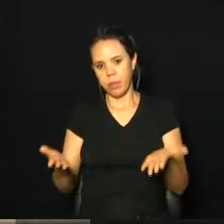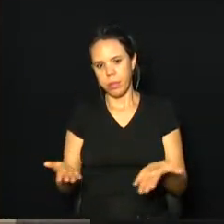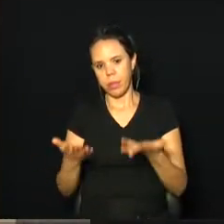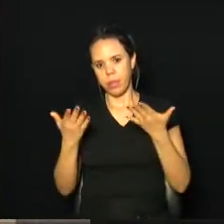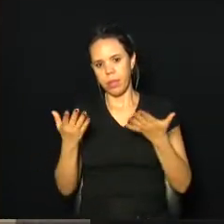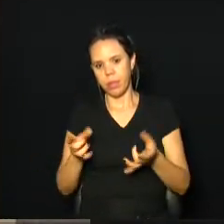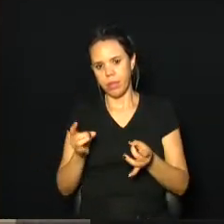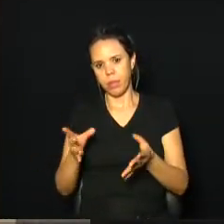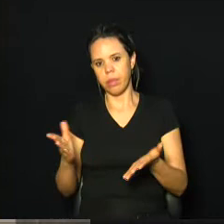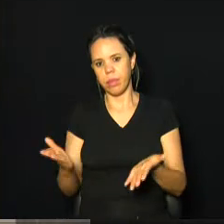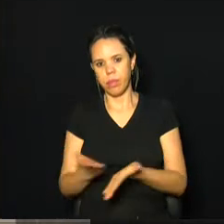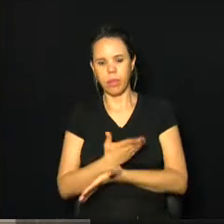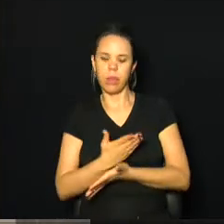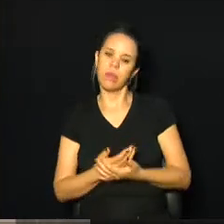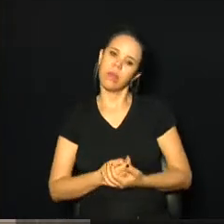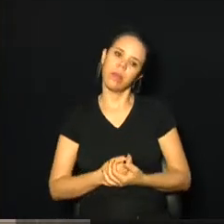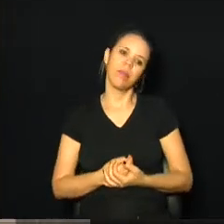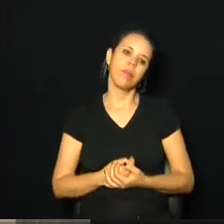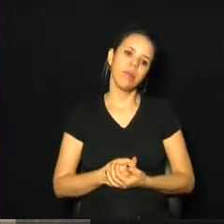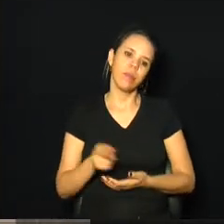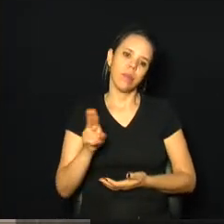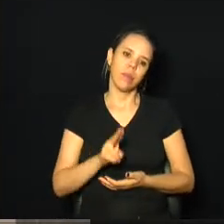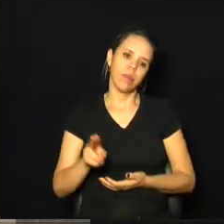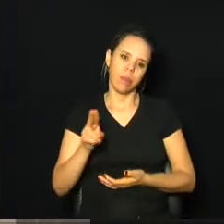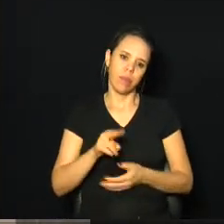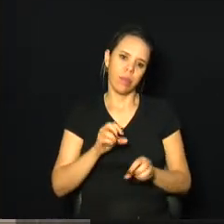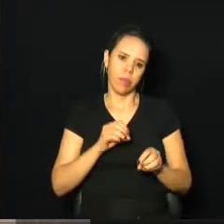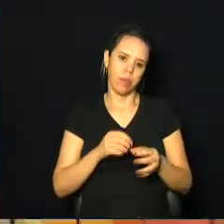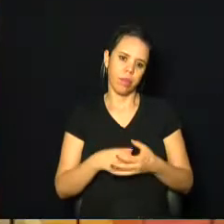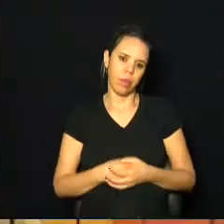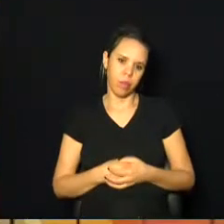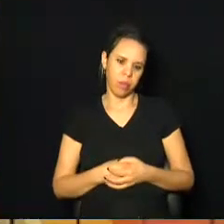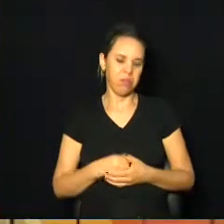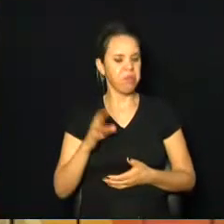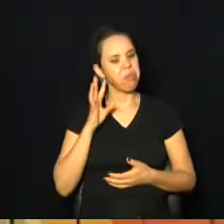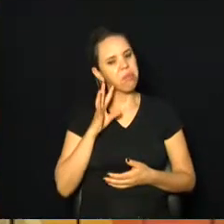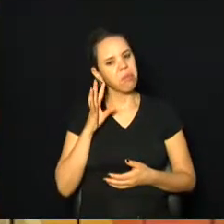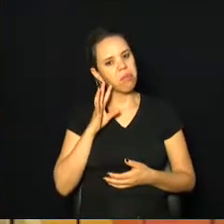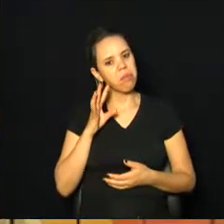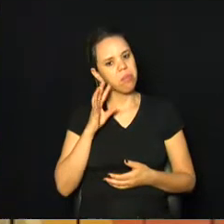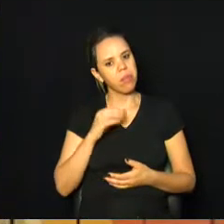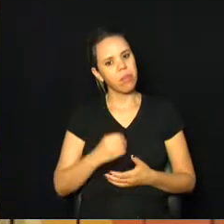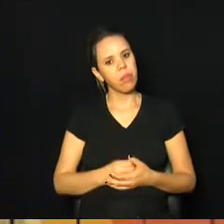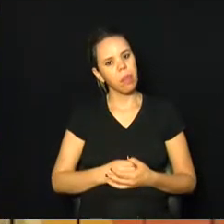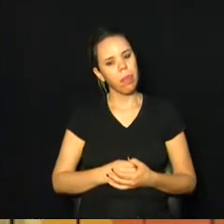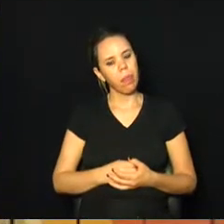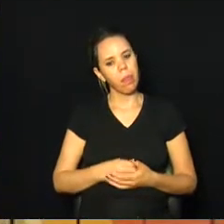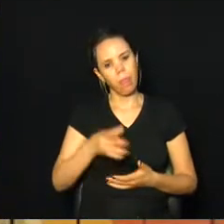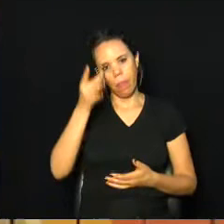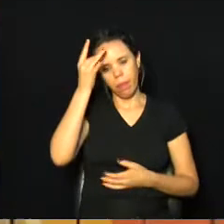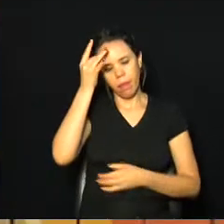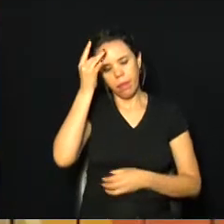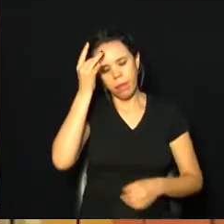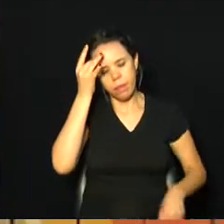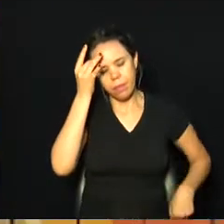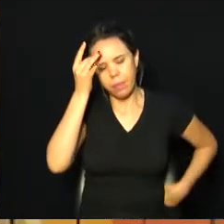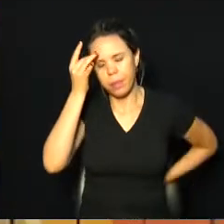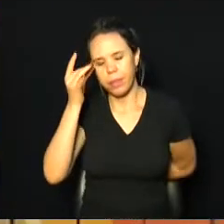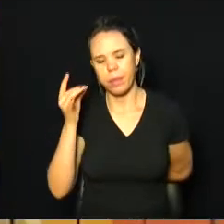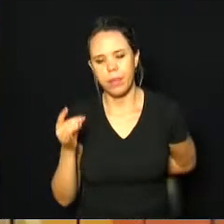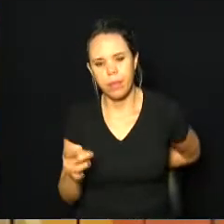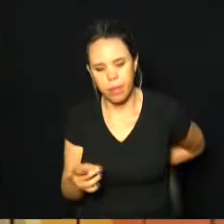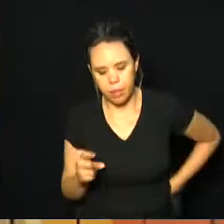da venda do livro, né, para eles usarem aí na educação. Que bacana. E essas lições que foram aplicadas